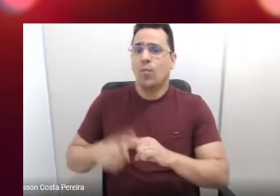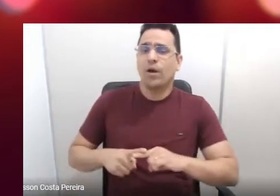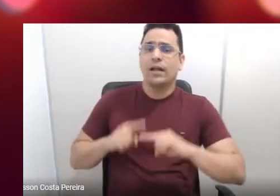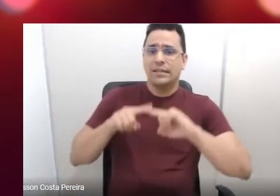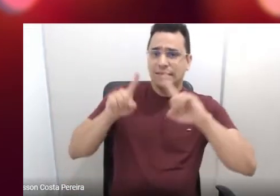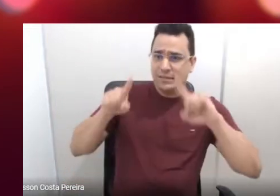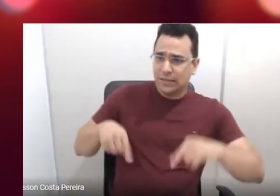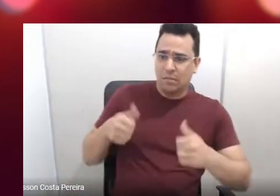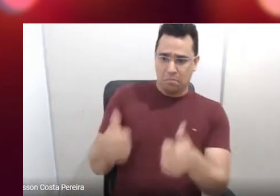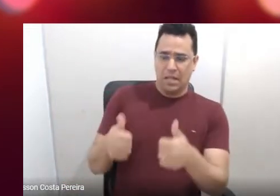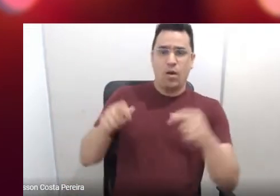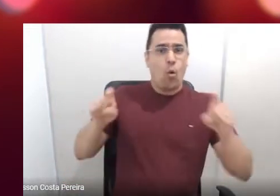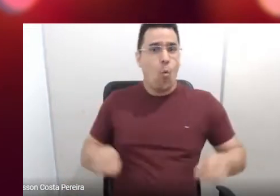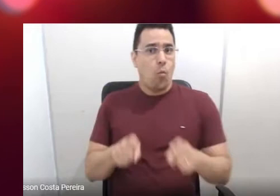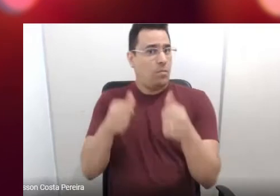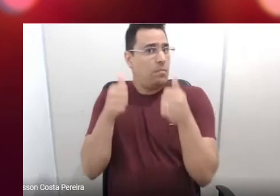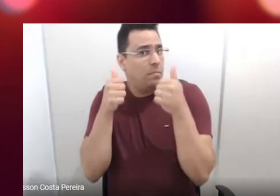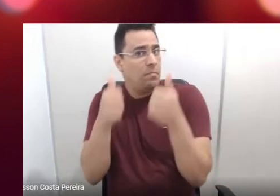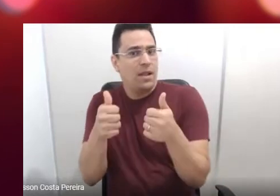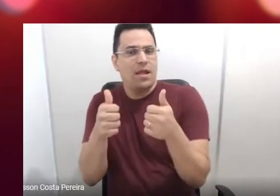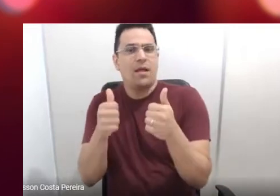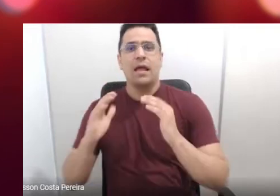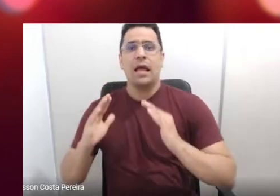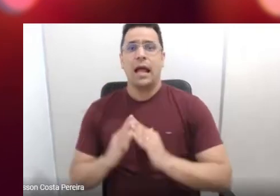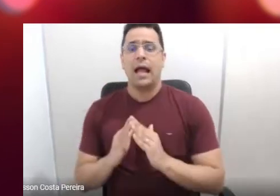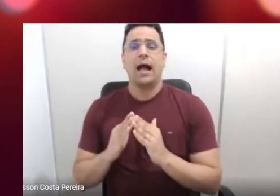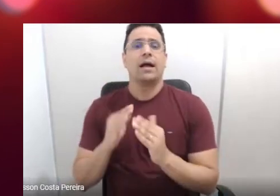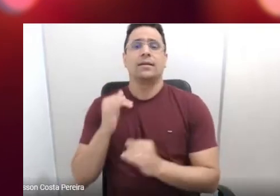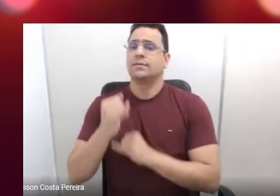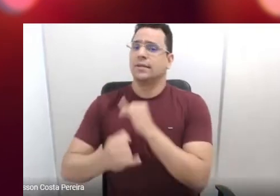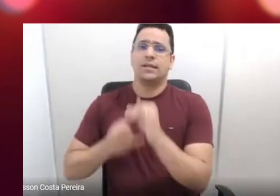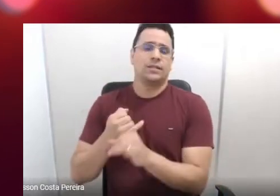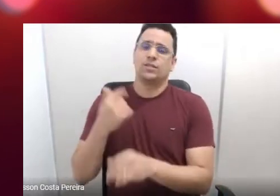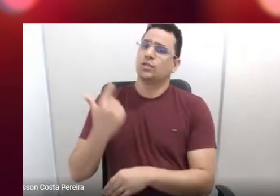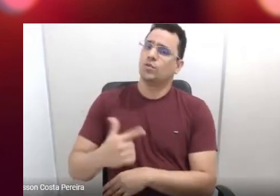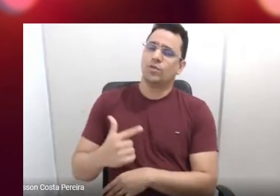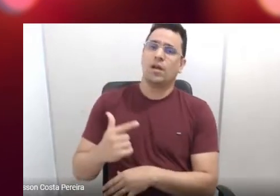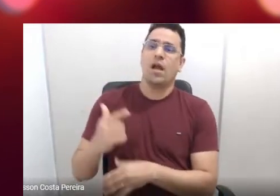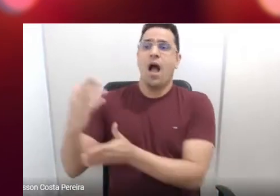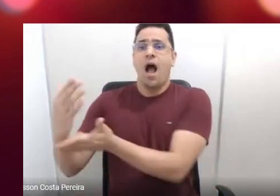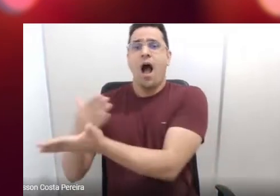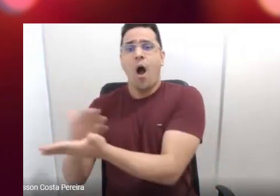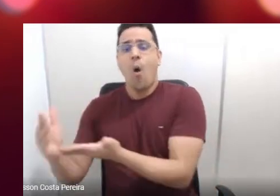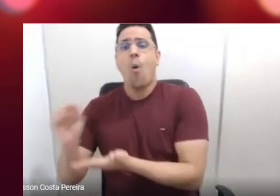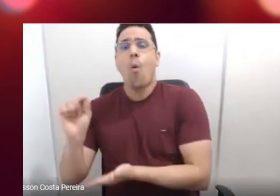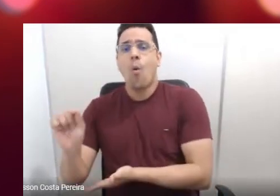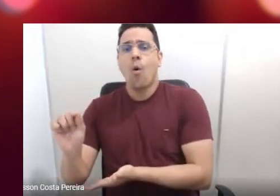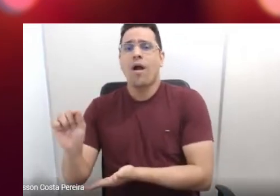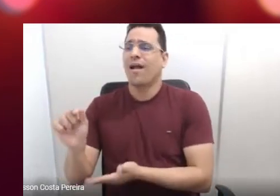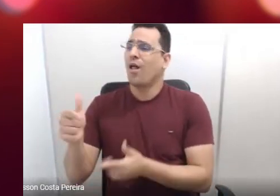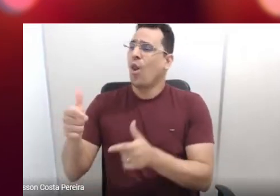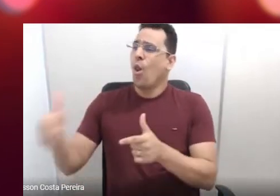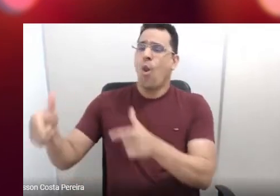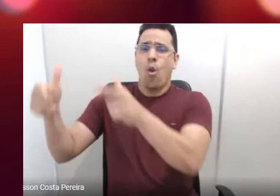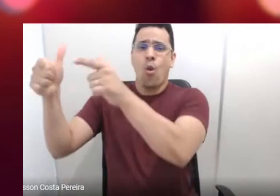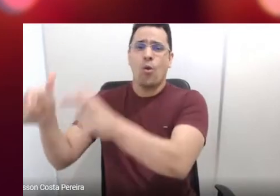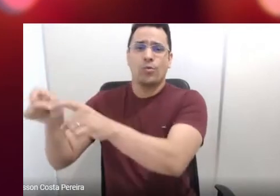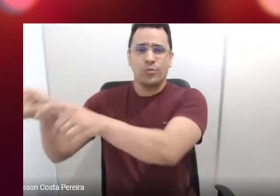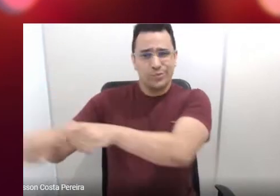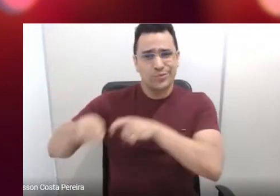Porque tem servidor que, apesar de ele ter uma máquina, um computador, em casa ele não tem internet, alguns